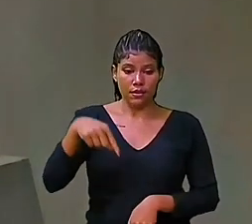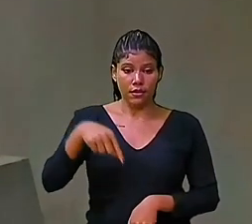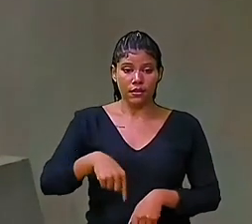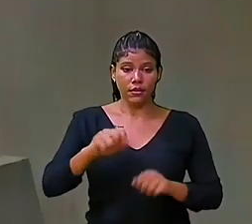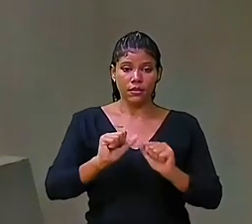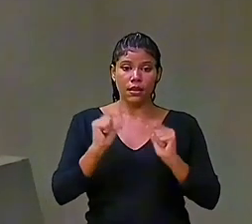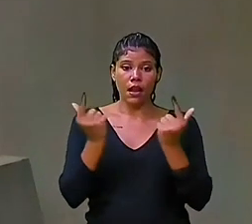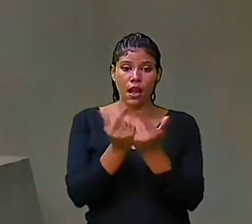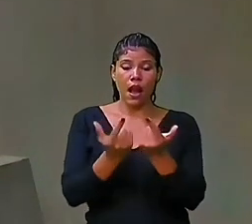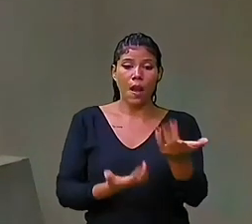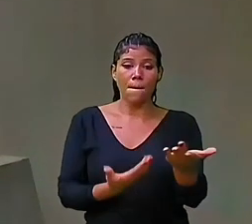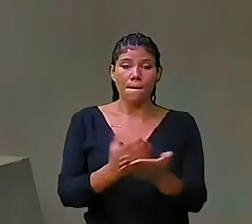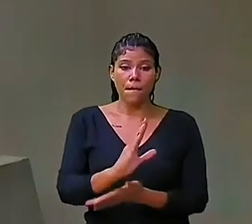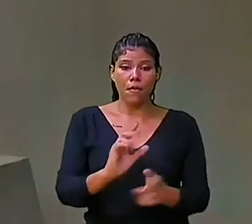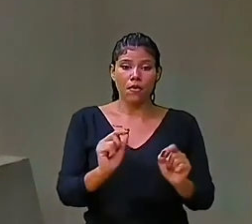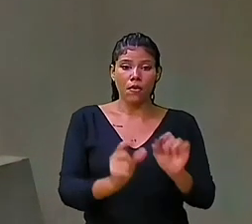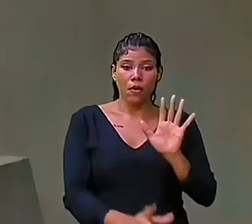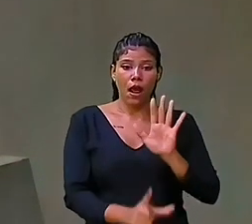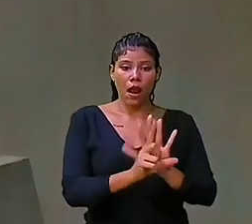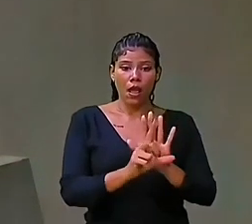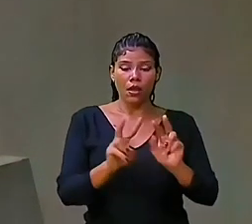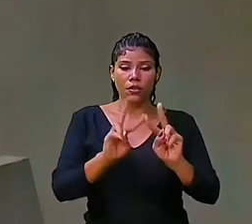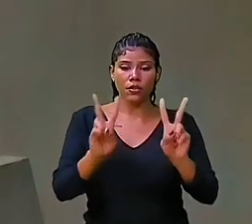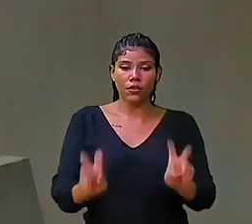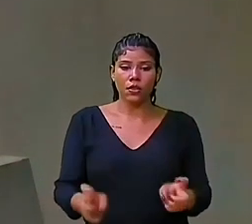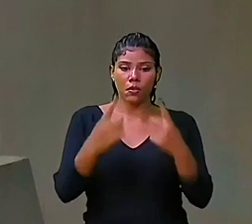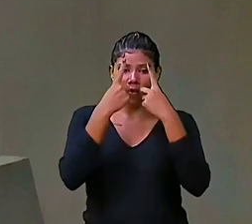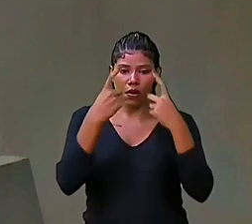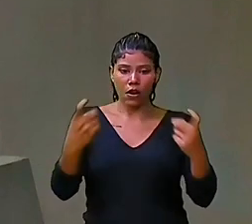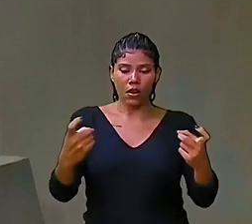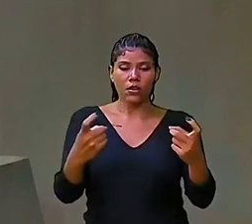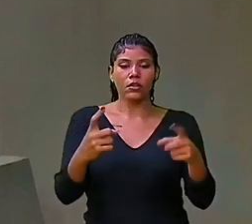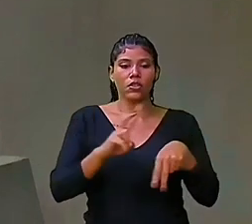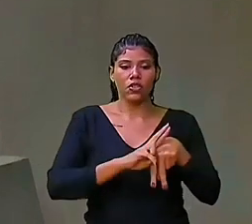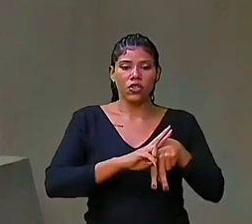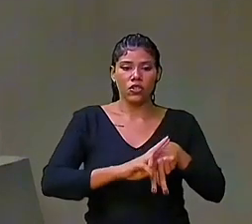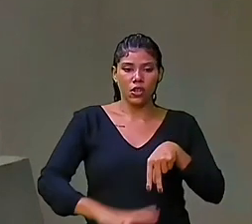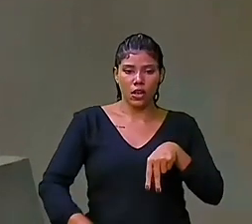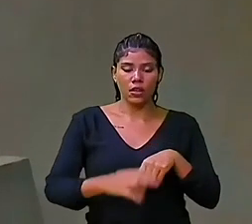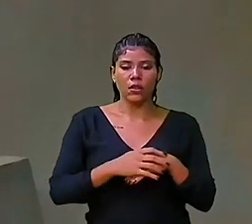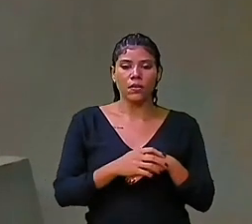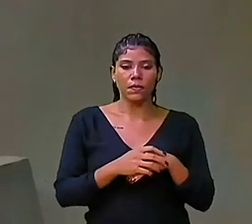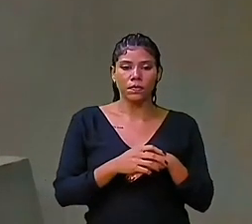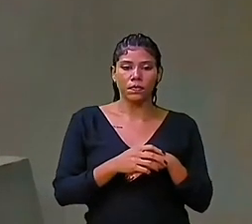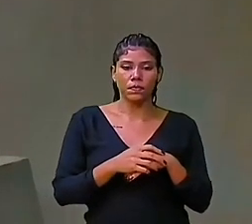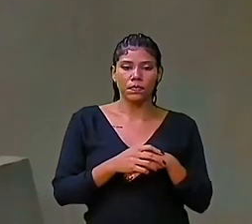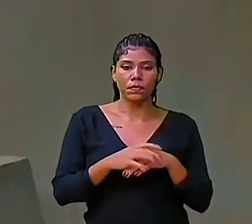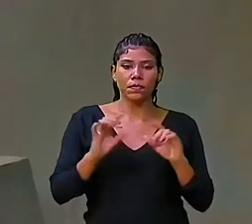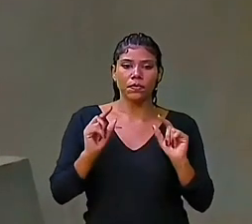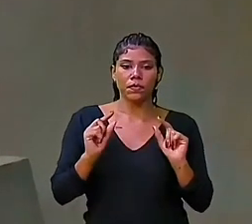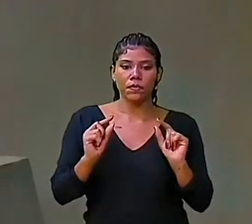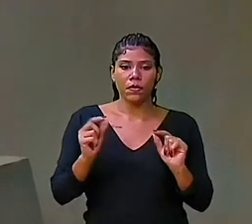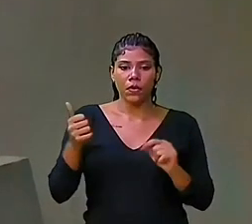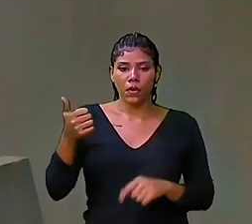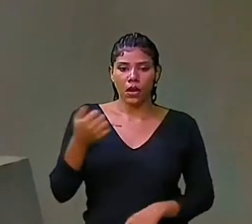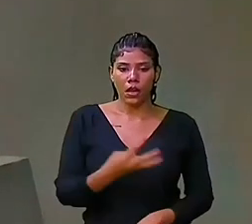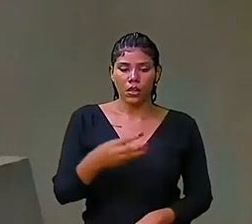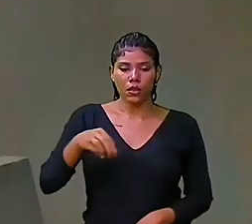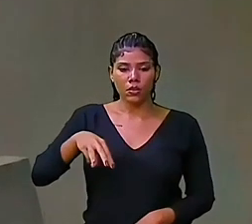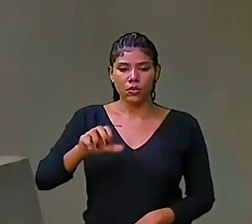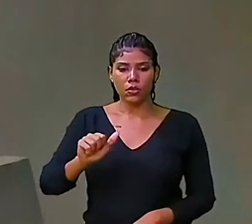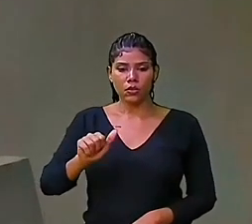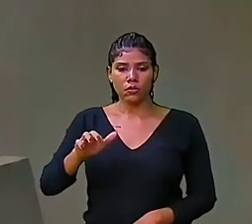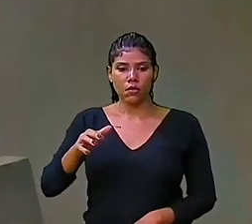ele aprovou uma lei sobre violência política de gênero, dedicando o 14 de março à memória, mas,